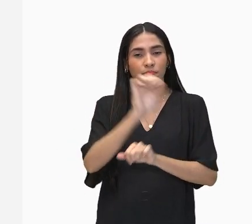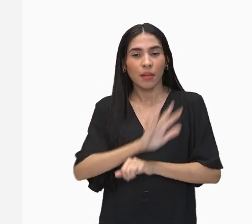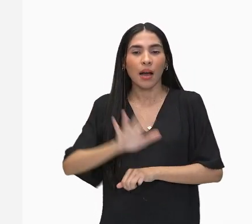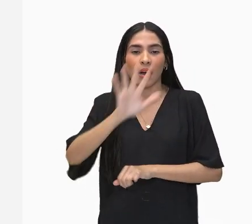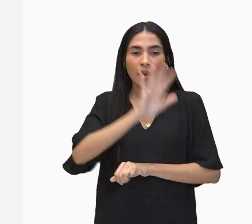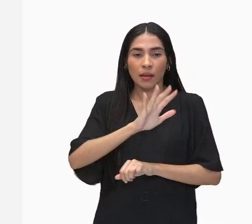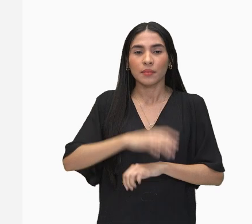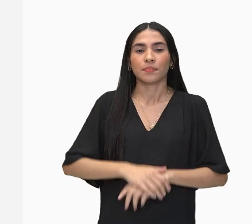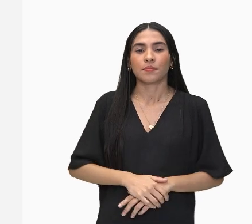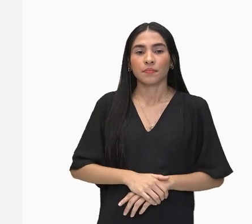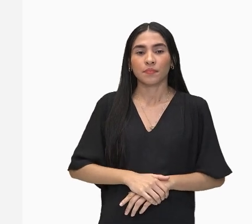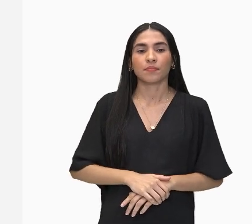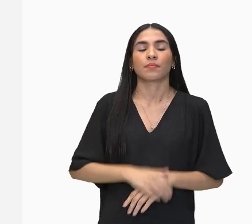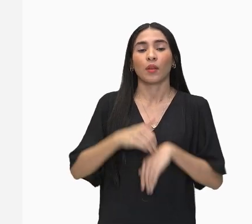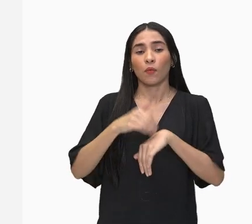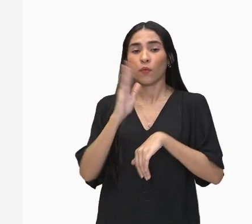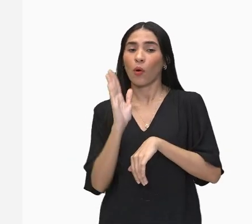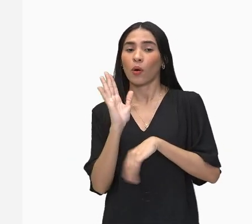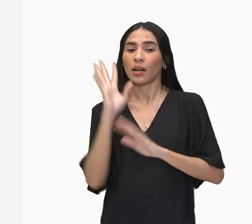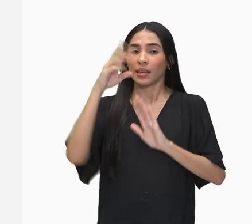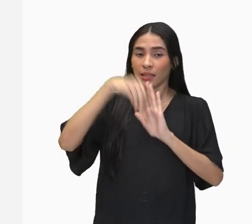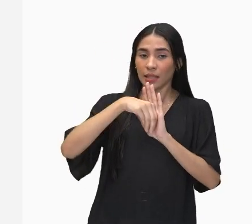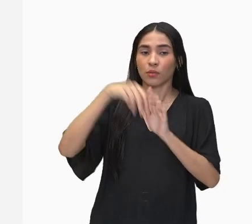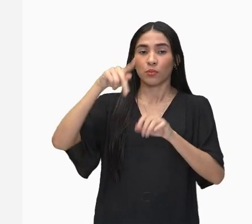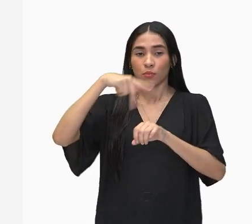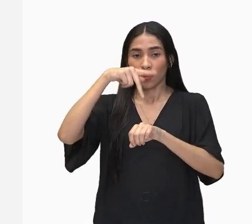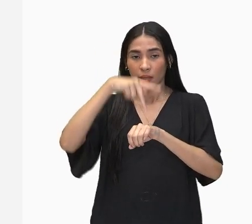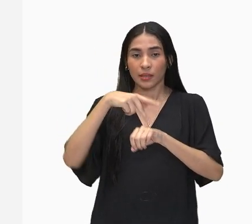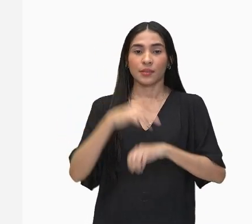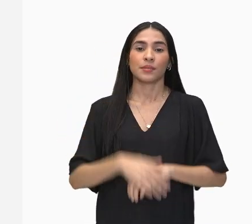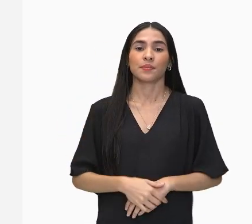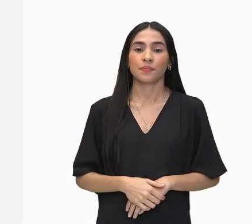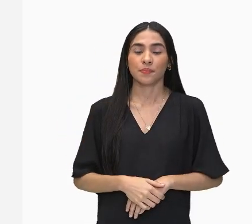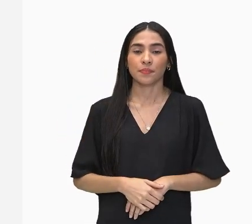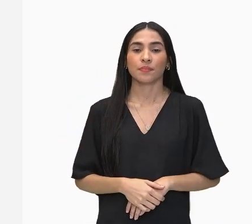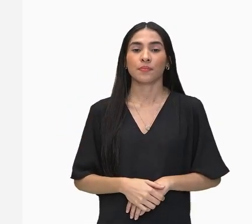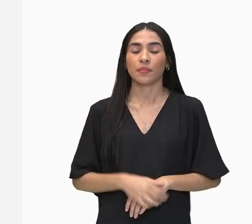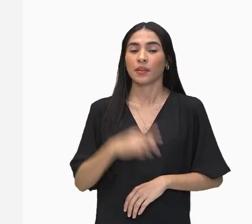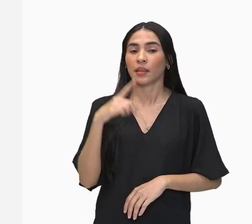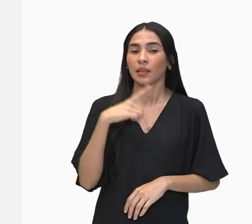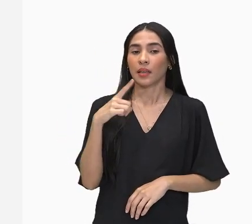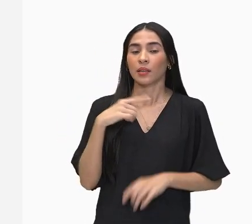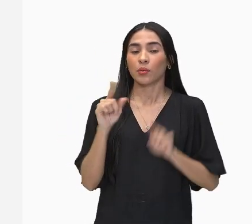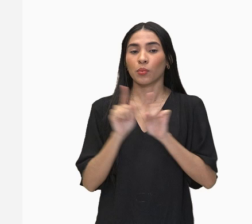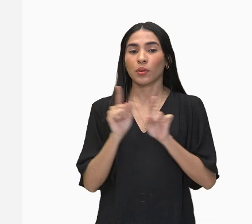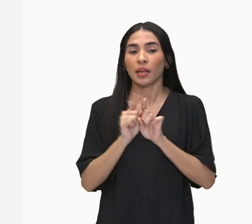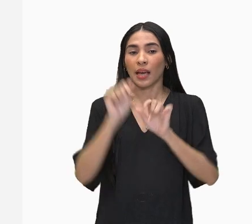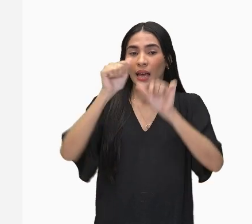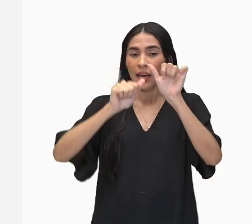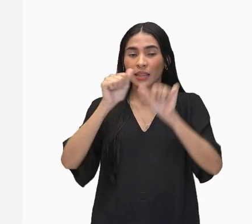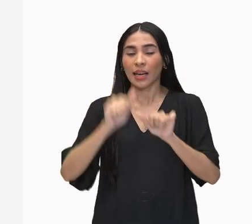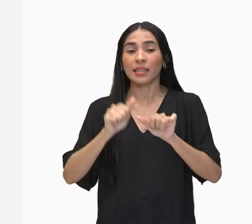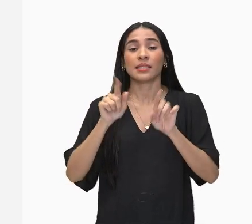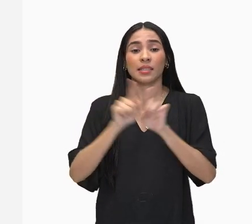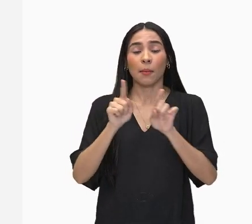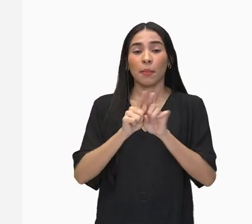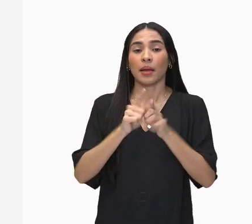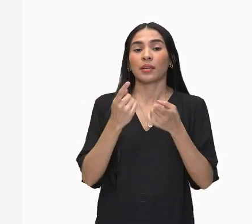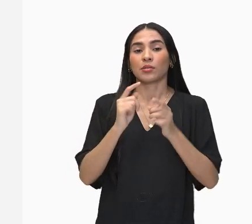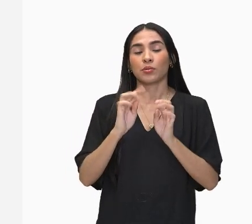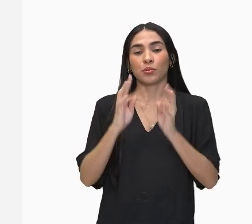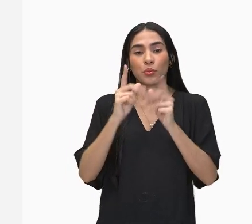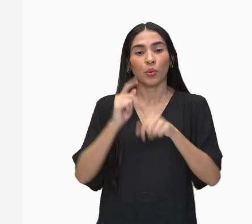o comércio externo, o comércio interno, né, ele envolvendo aí a logística internacional, ele é